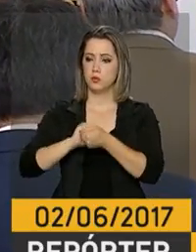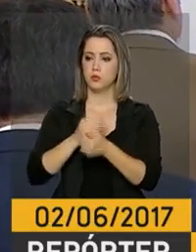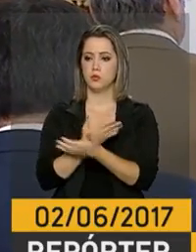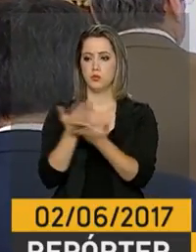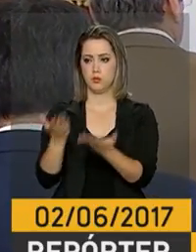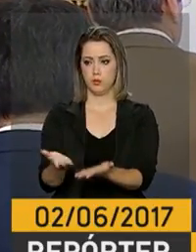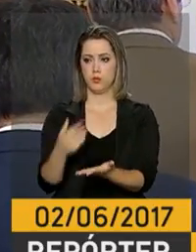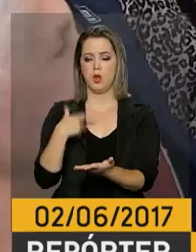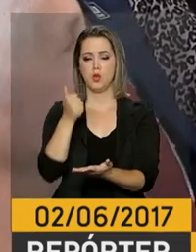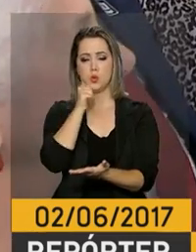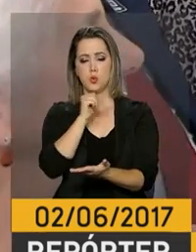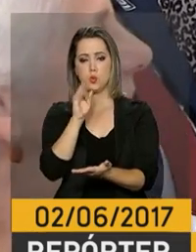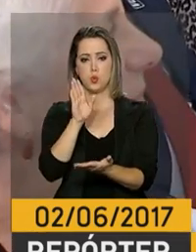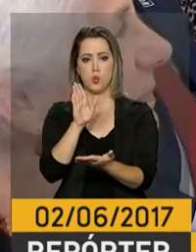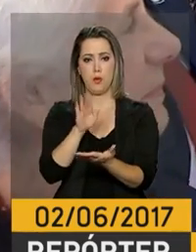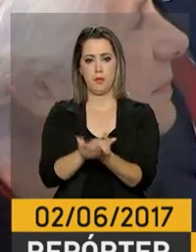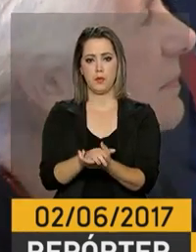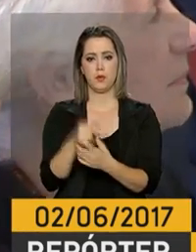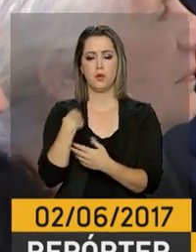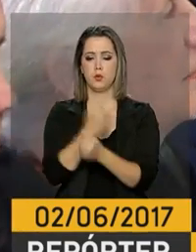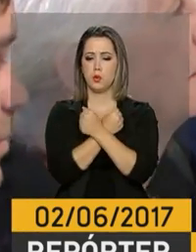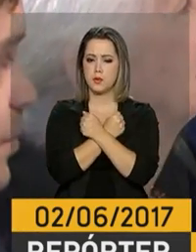senhor e sua esposa